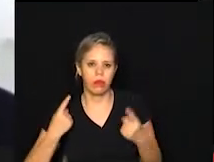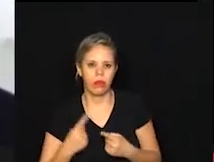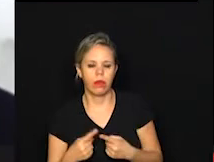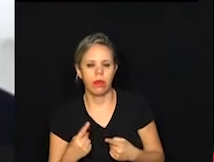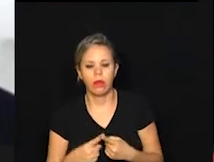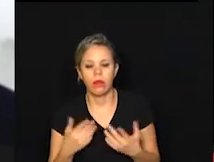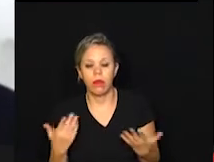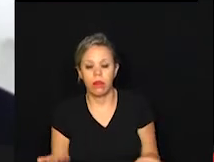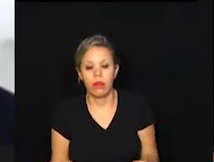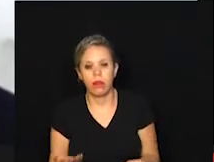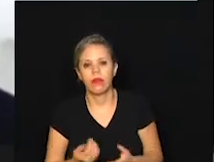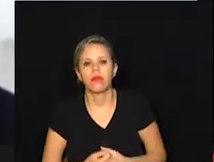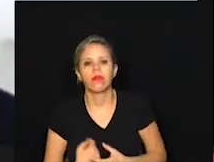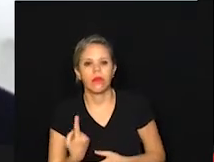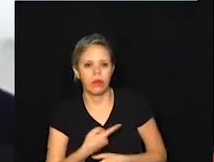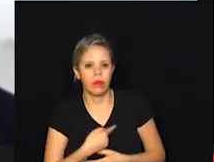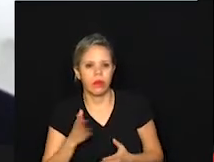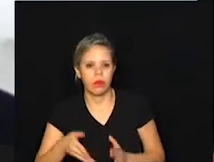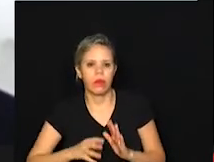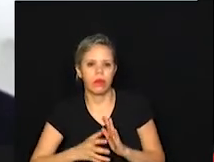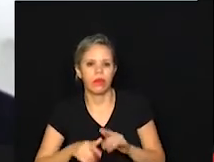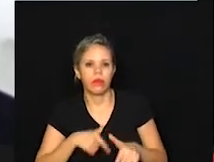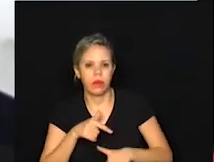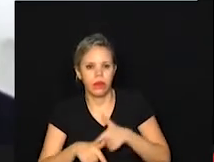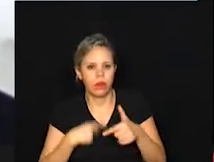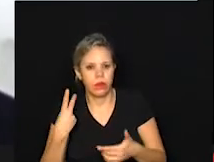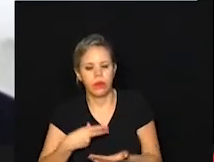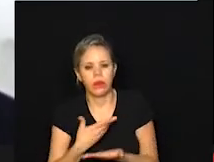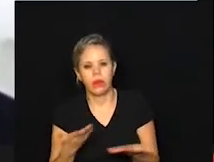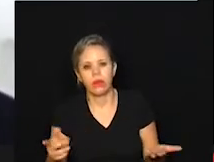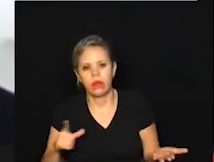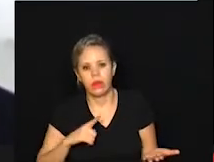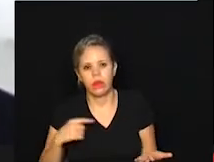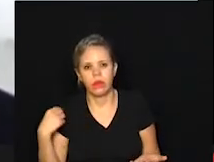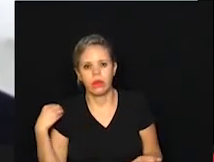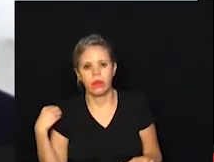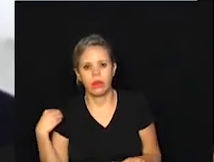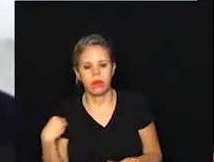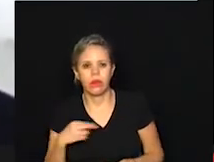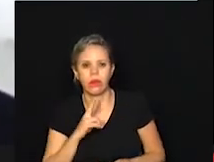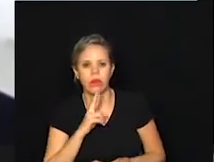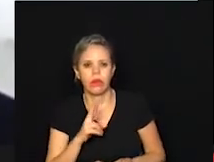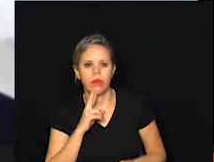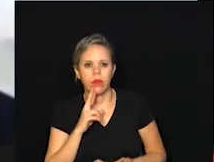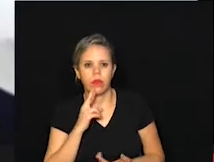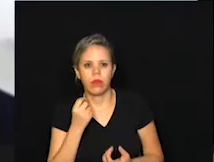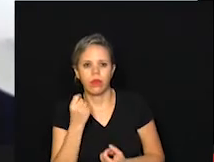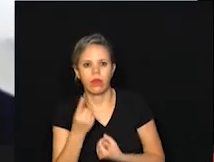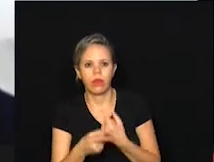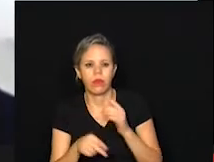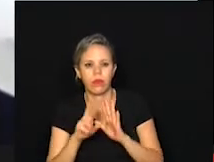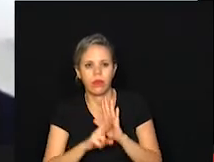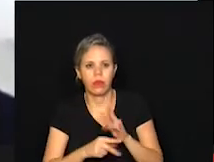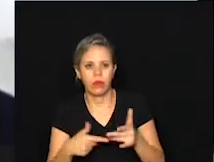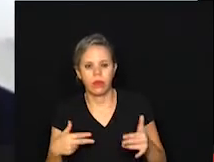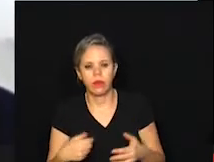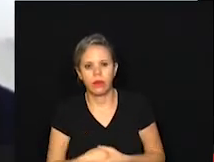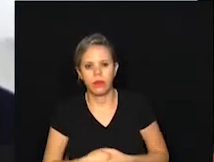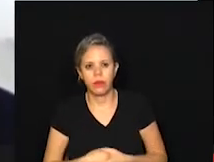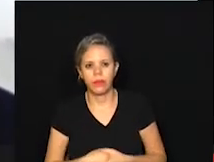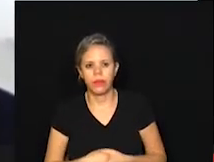afinal de contas, nós somos um parlamento e o parlamento ele tem que responder determinadas regras,